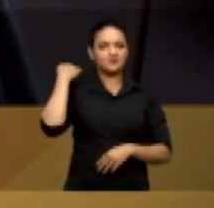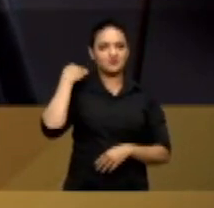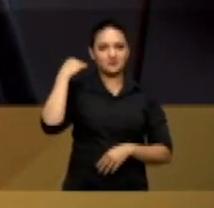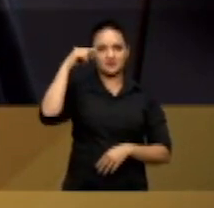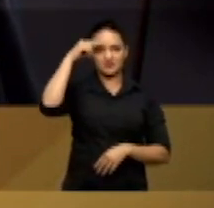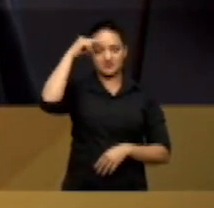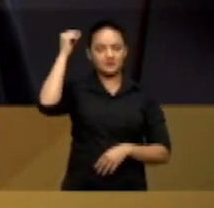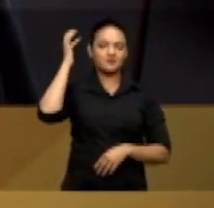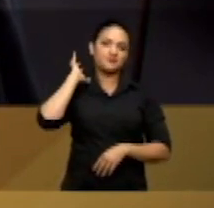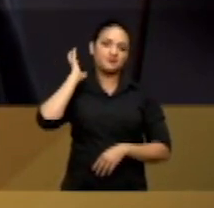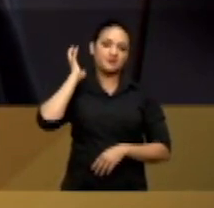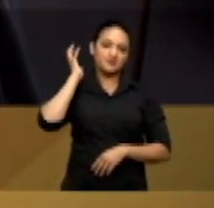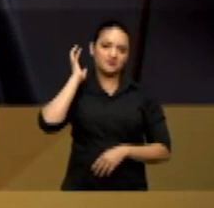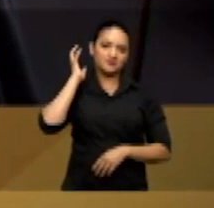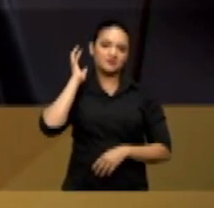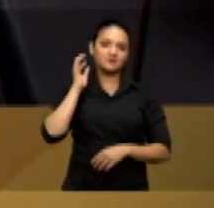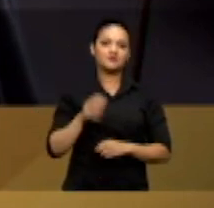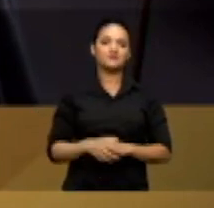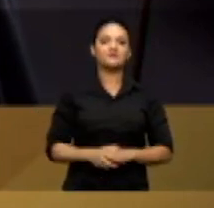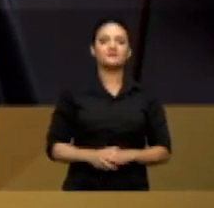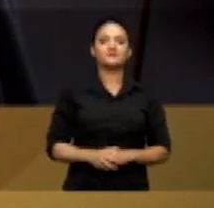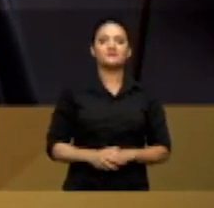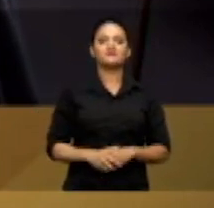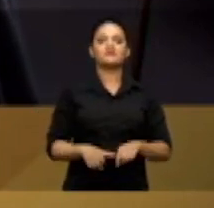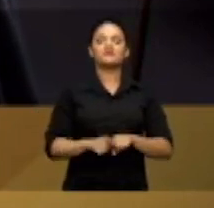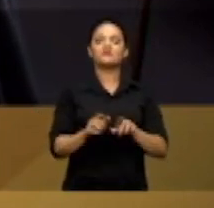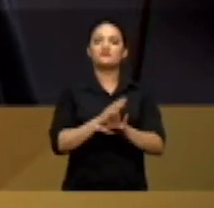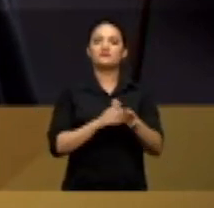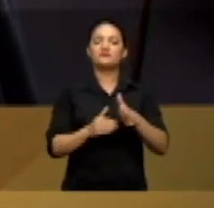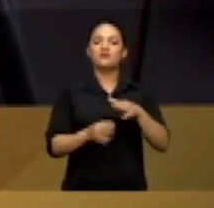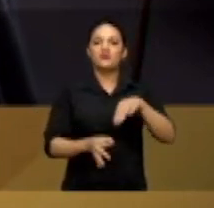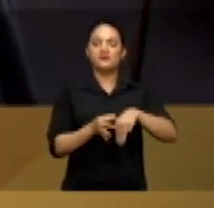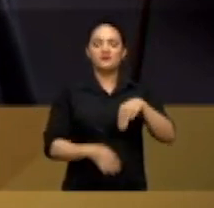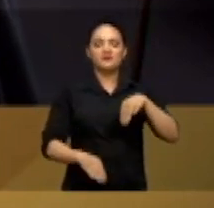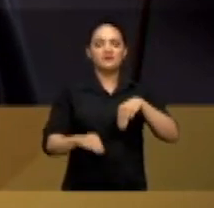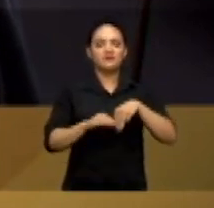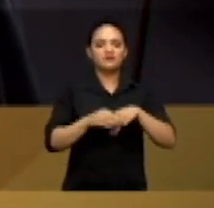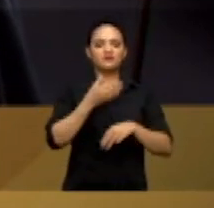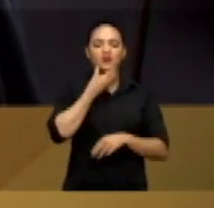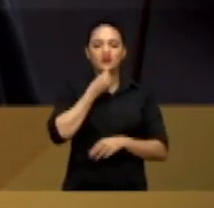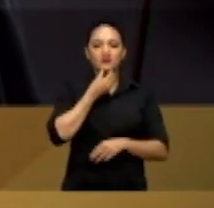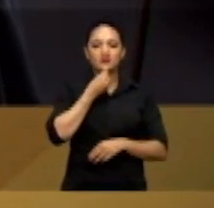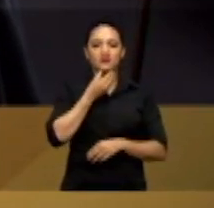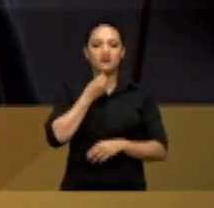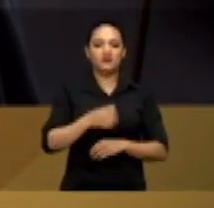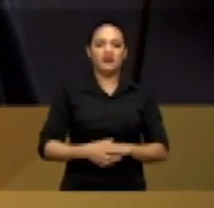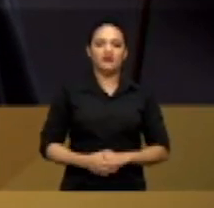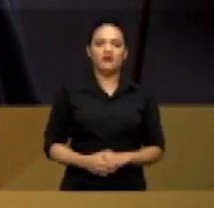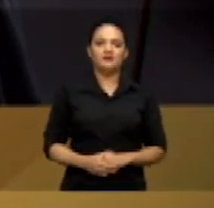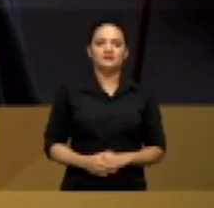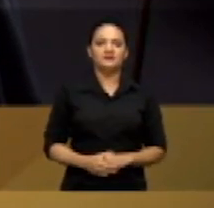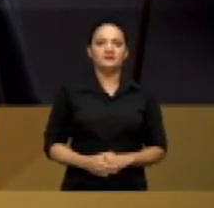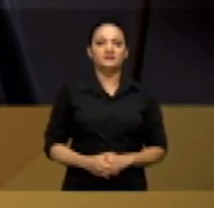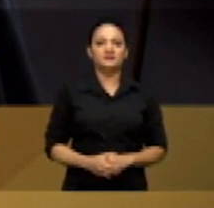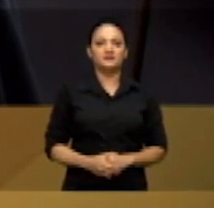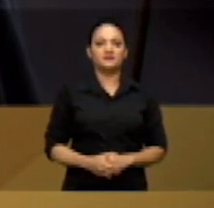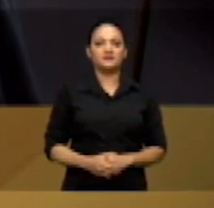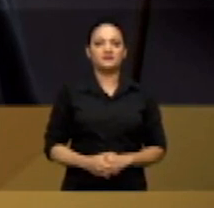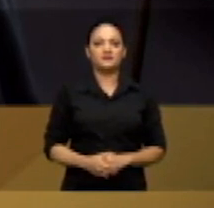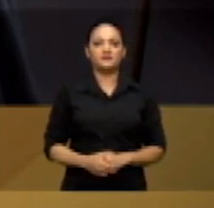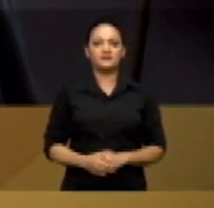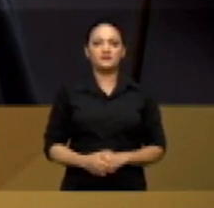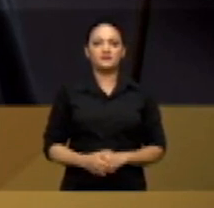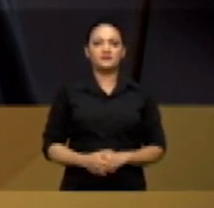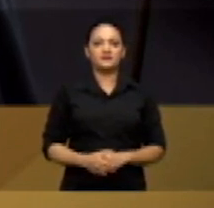Rosa Weber, excelentíssimos senhores ministros do Supremo Tribunal Federal, permitam-me a todos cumprimentar de uma maneira